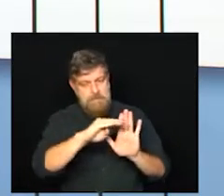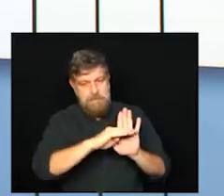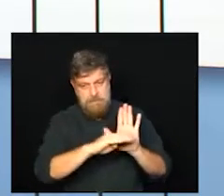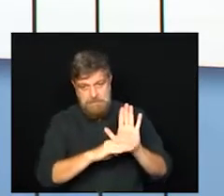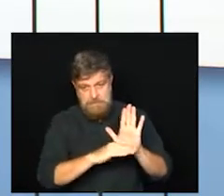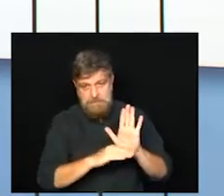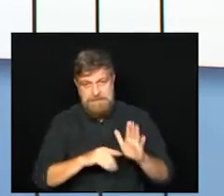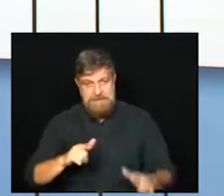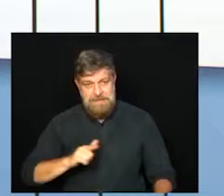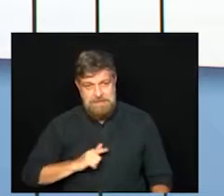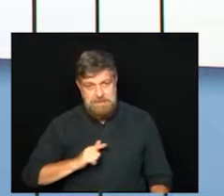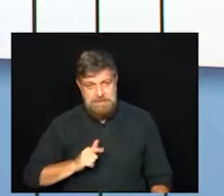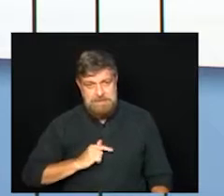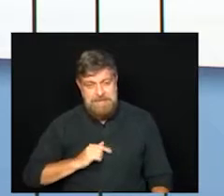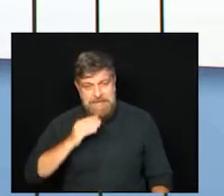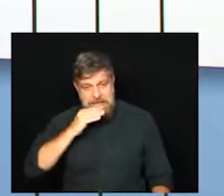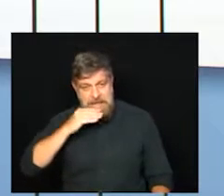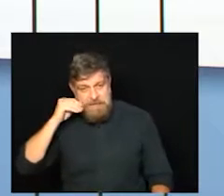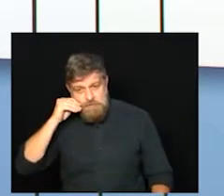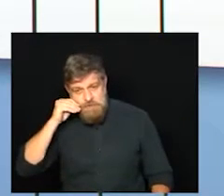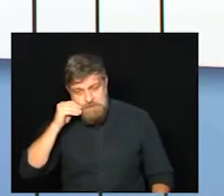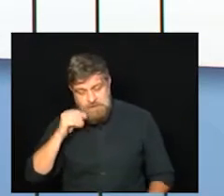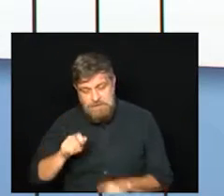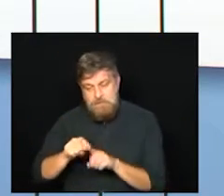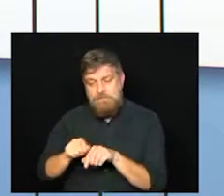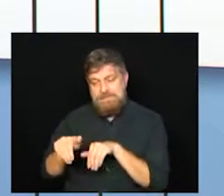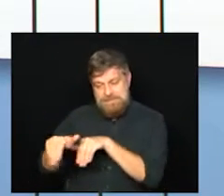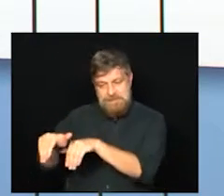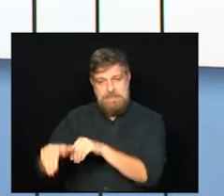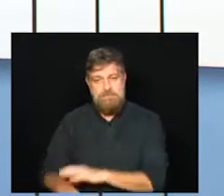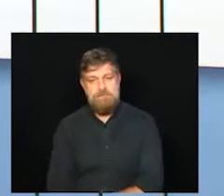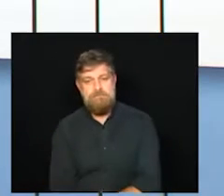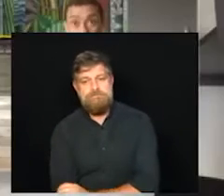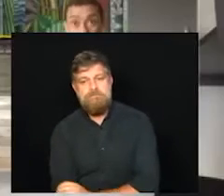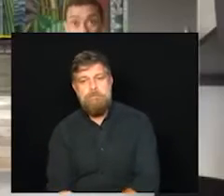a imunização dos adolescentes em setembro.